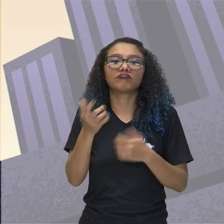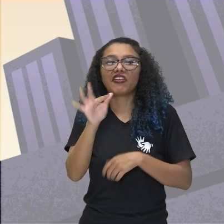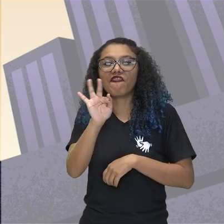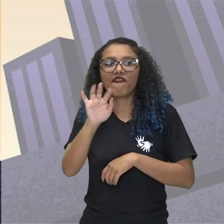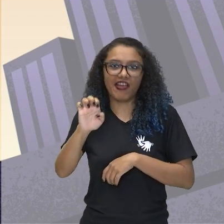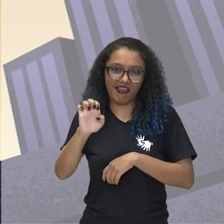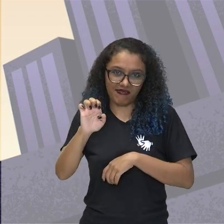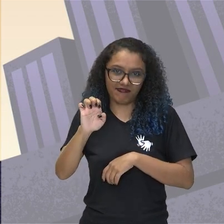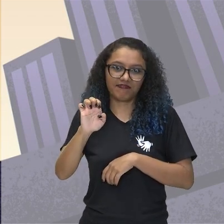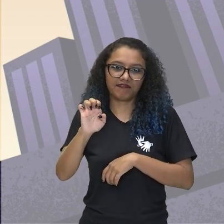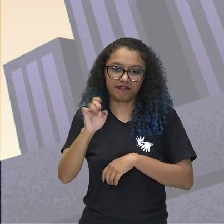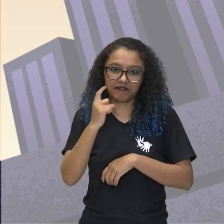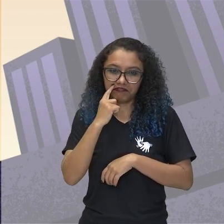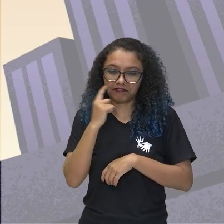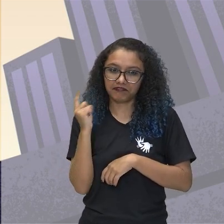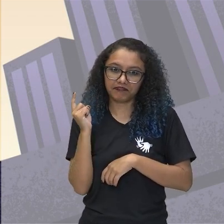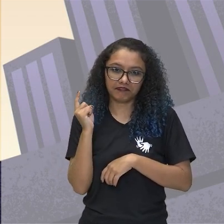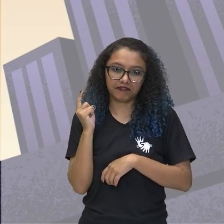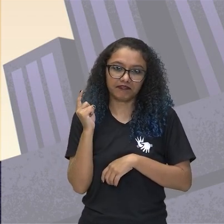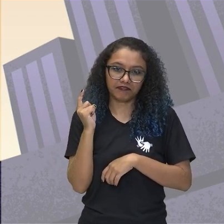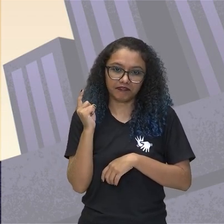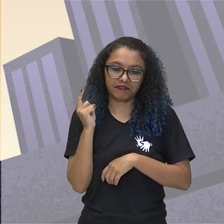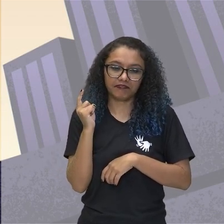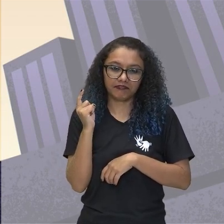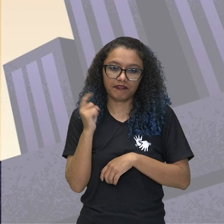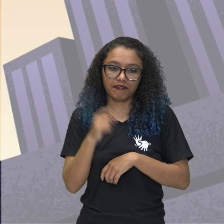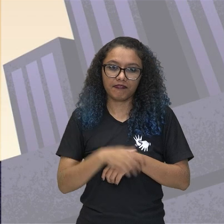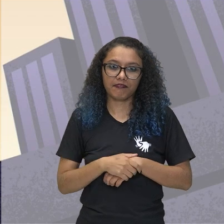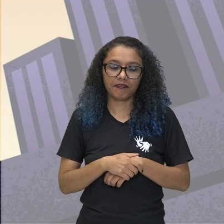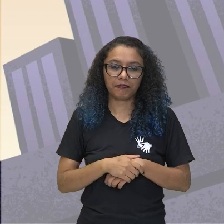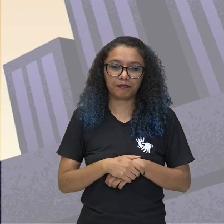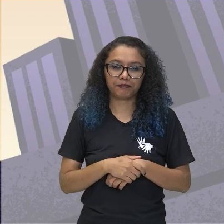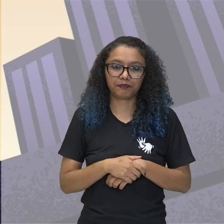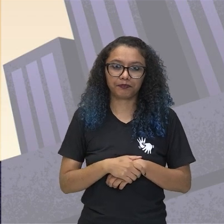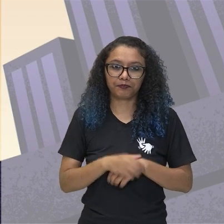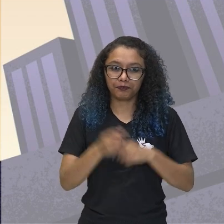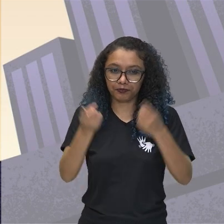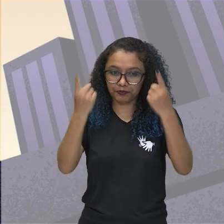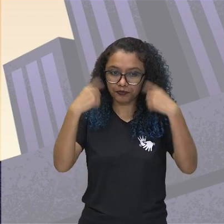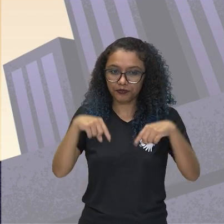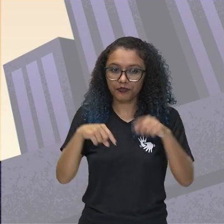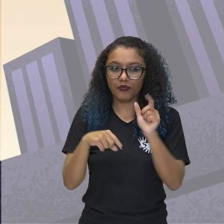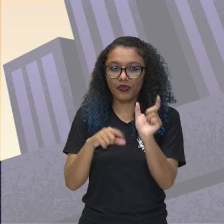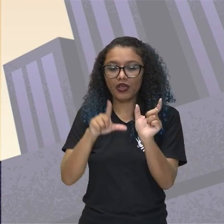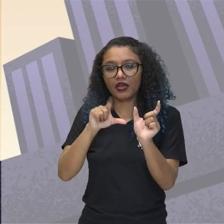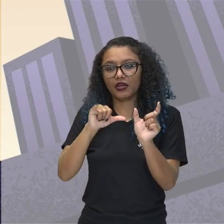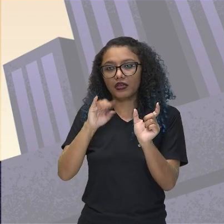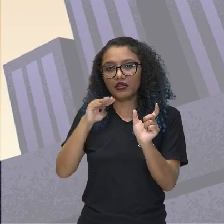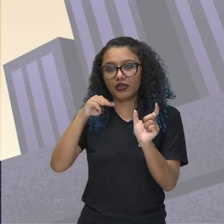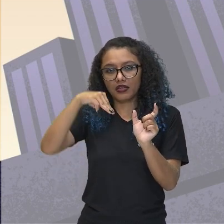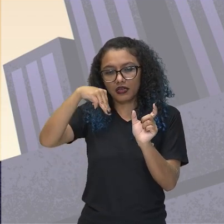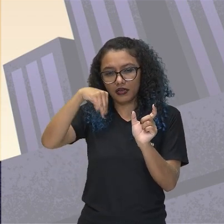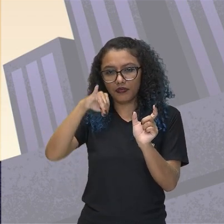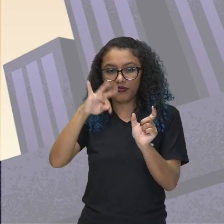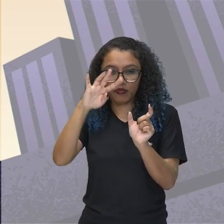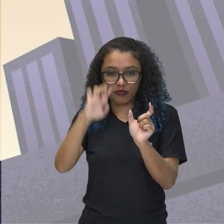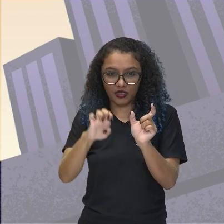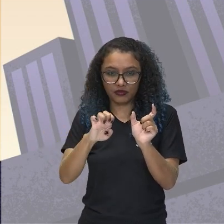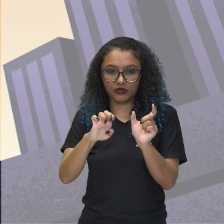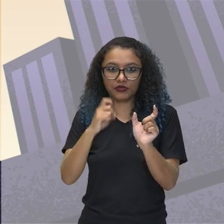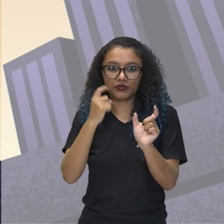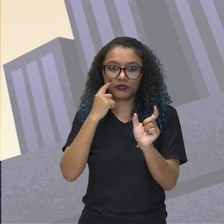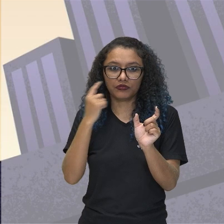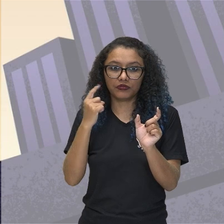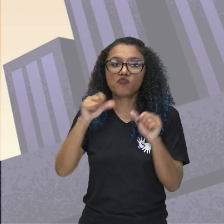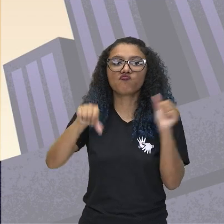periferia. Periferia. No português eu tenho limite. No espanhol eu tenho